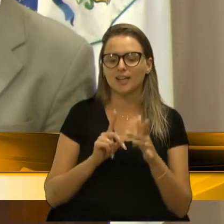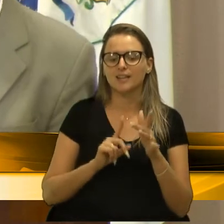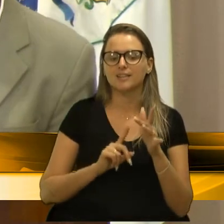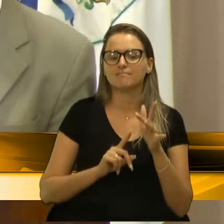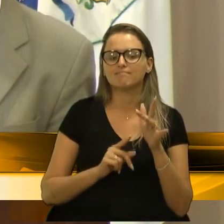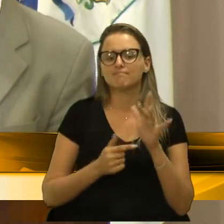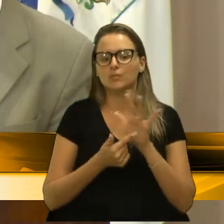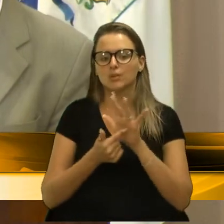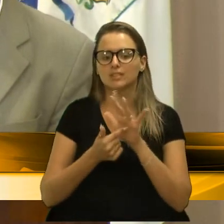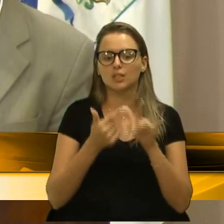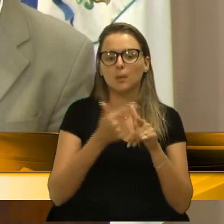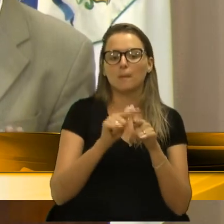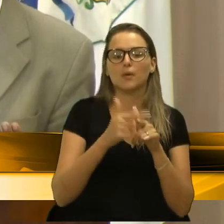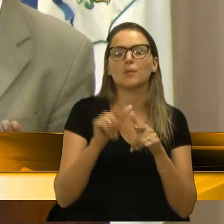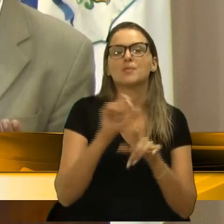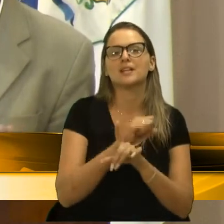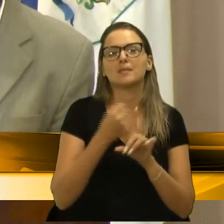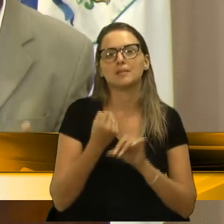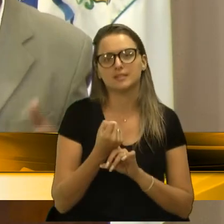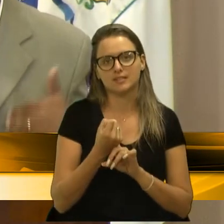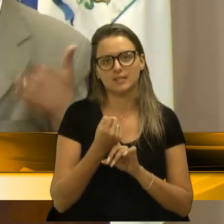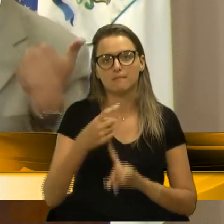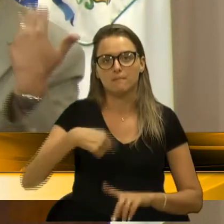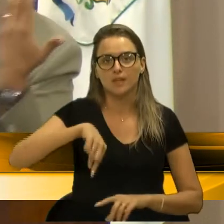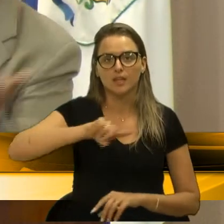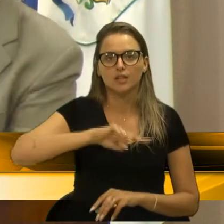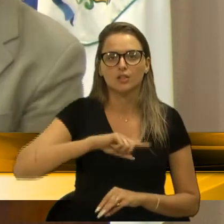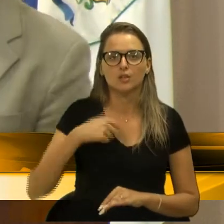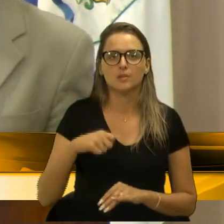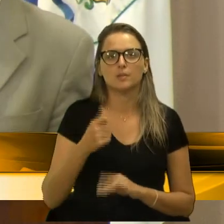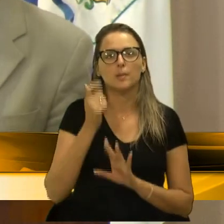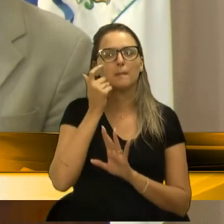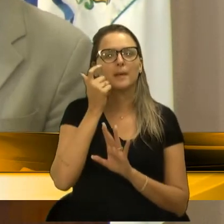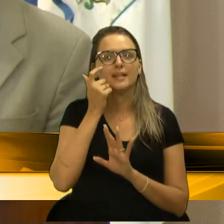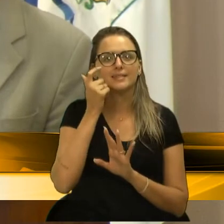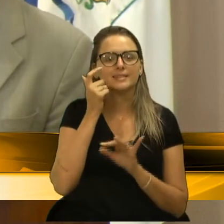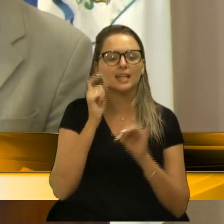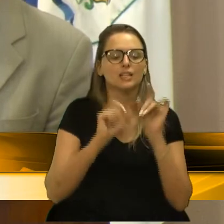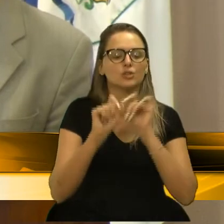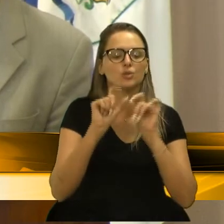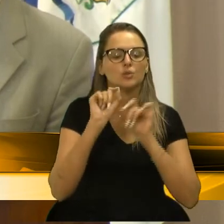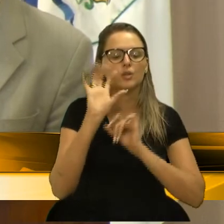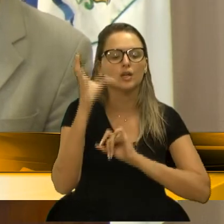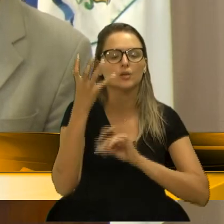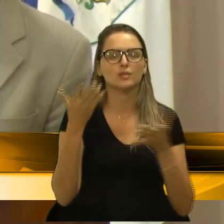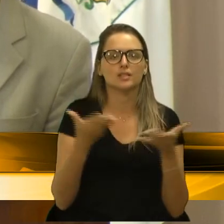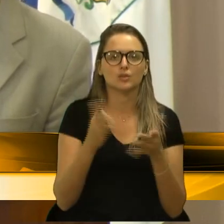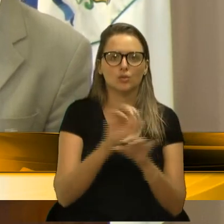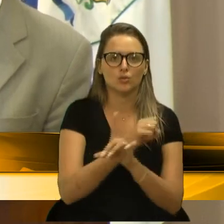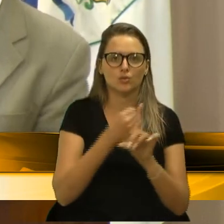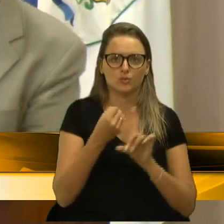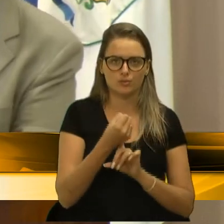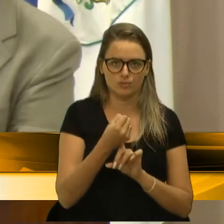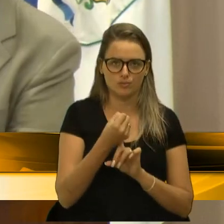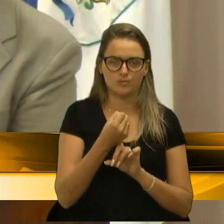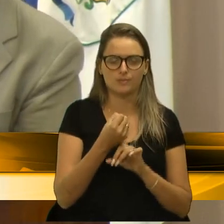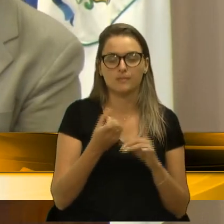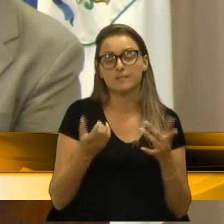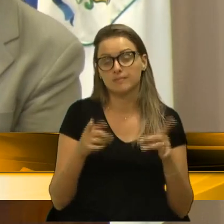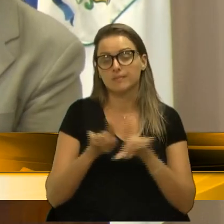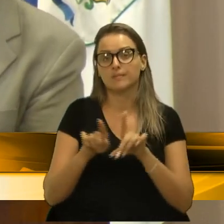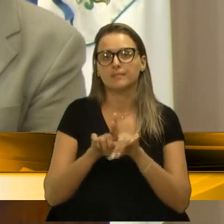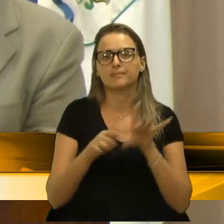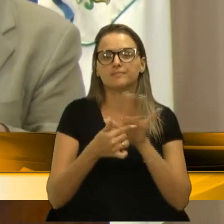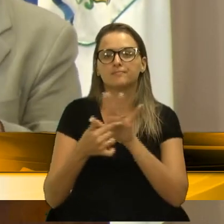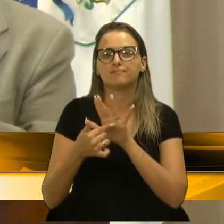mazelas sociais. Então, nós precisamos fazer uma reflexão sobre tudo isso que está acontecendo. E está se evidenciando cada vez